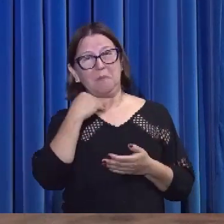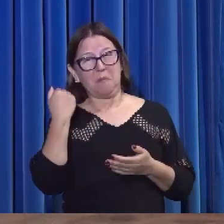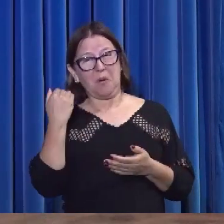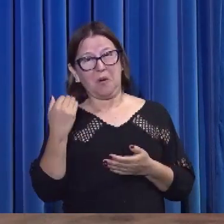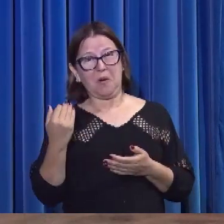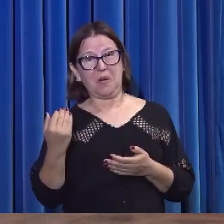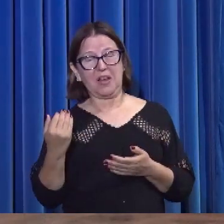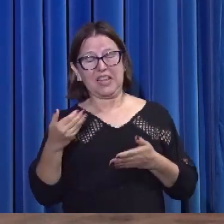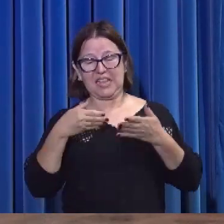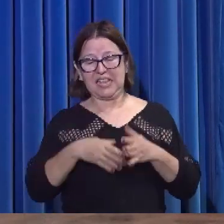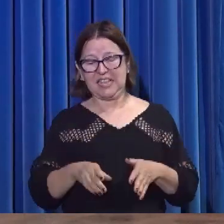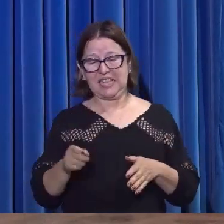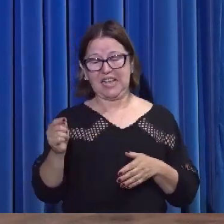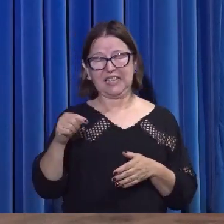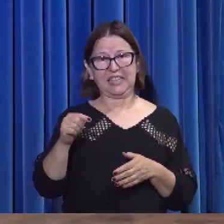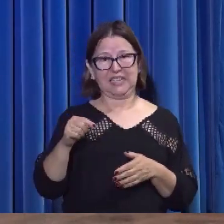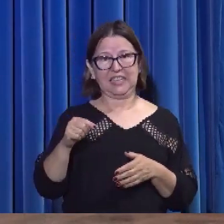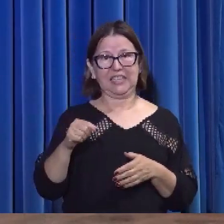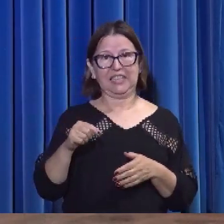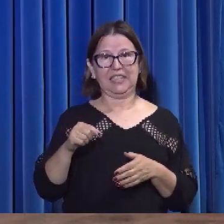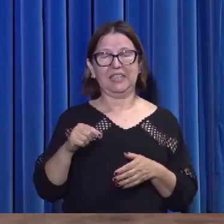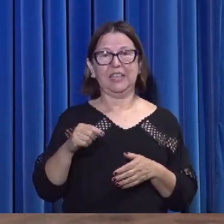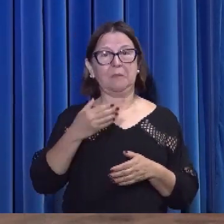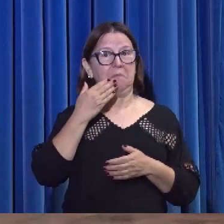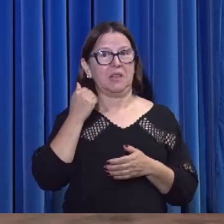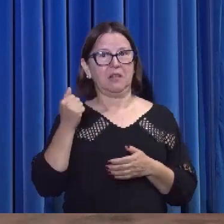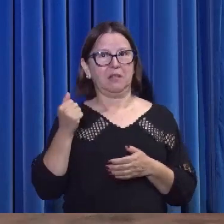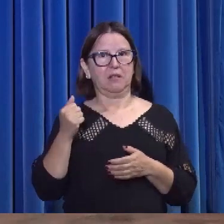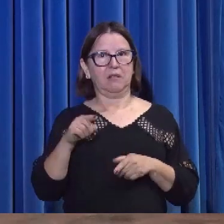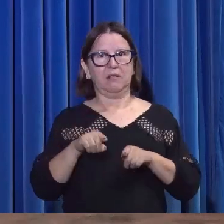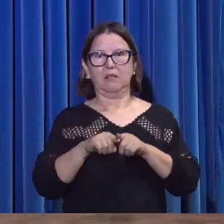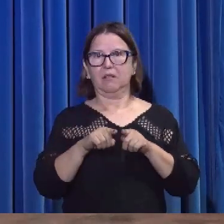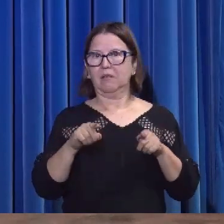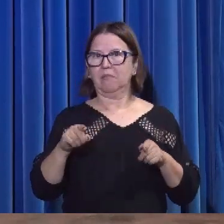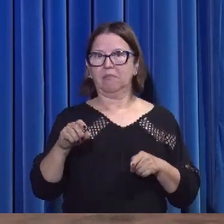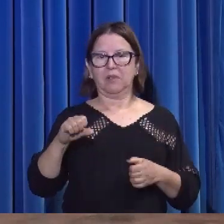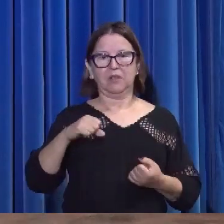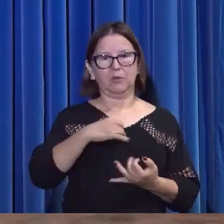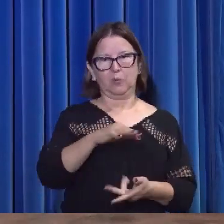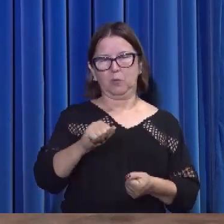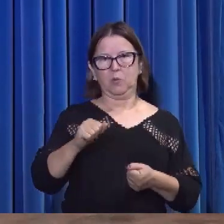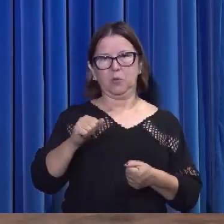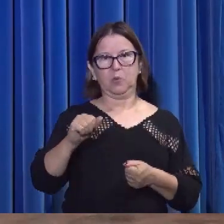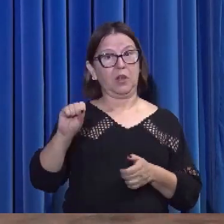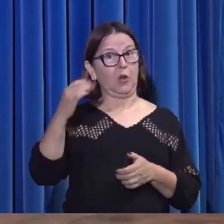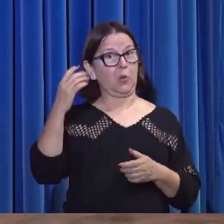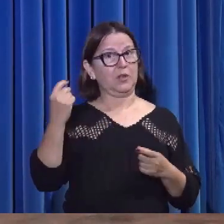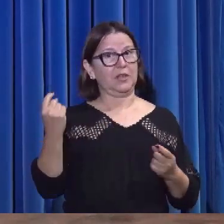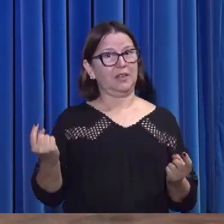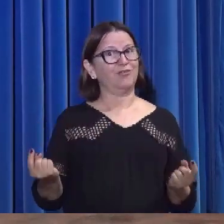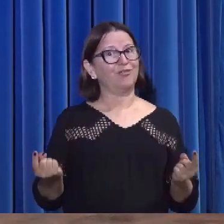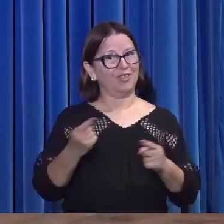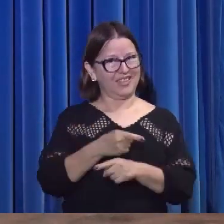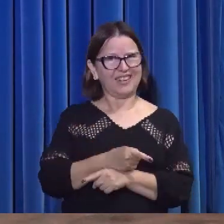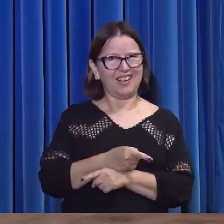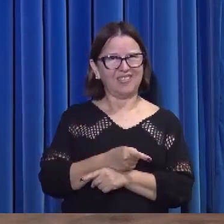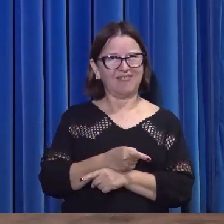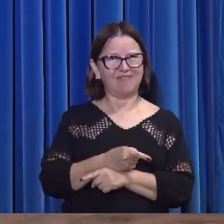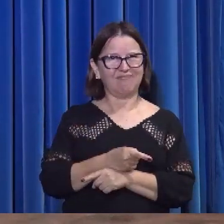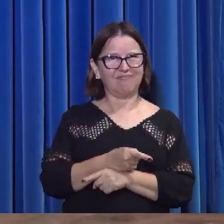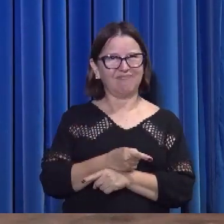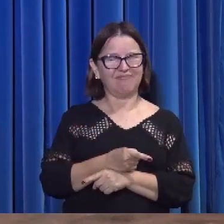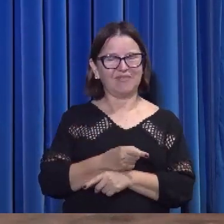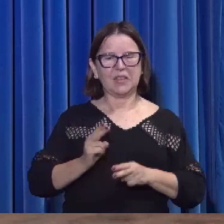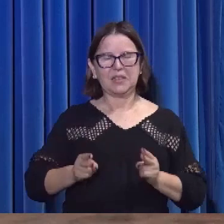Se nós vivêssemos com a consciência que não passamos de homens mortais, vivendo